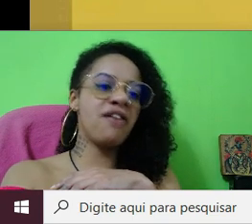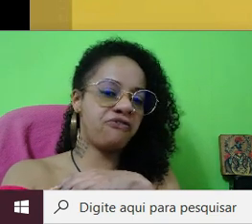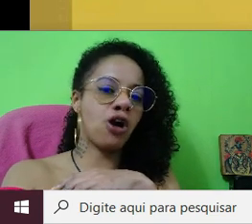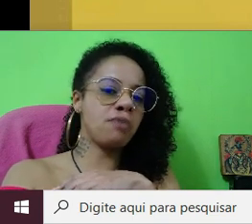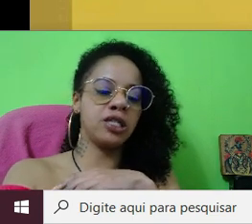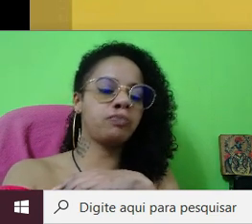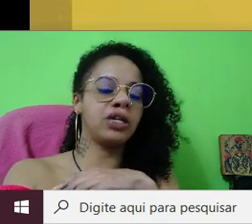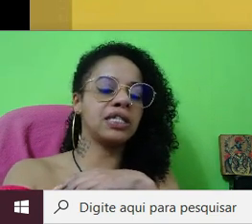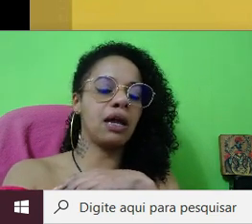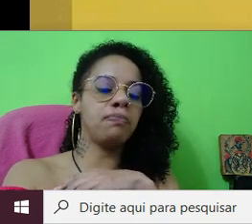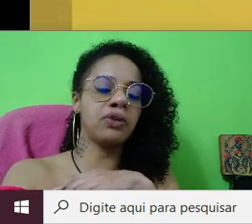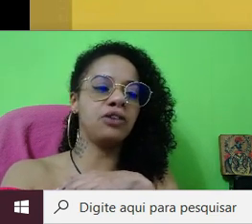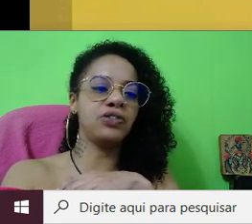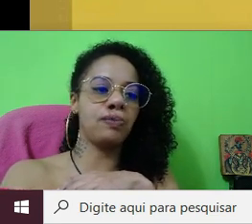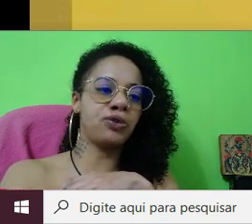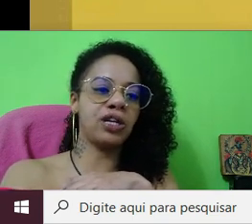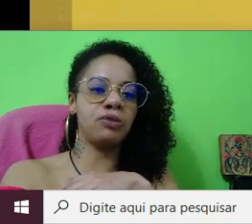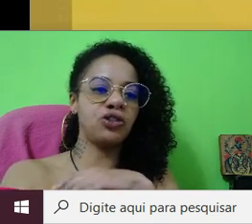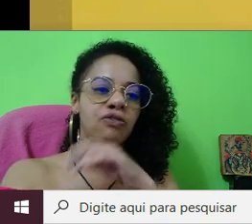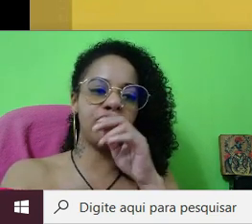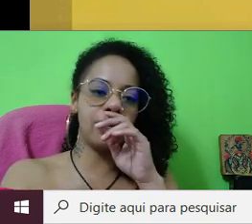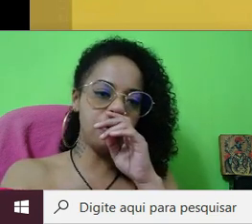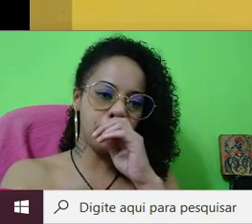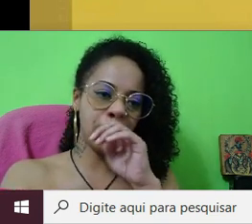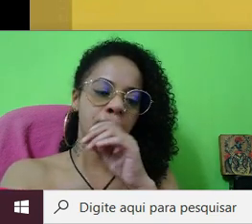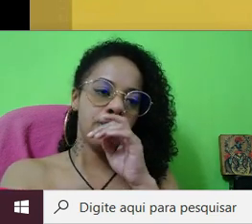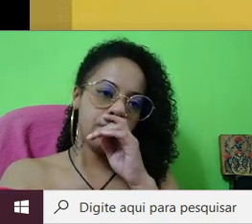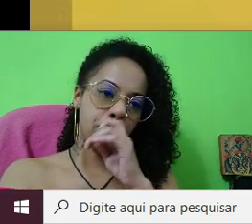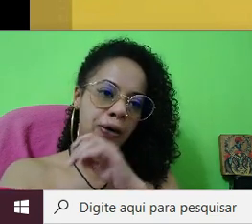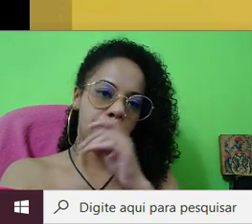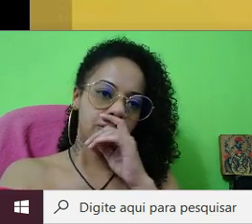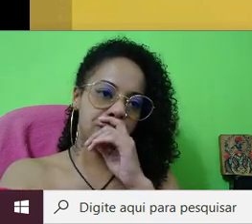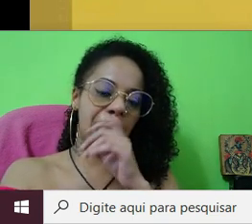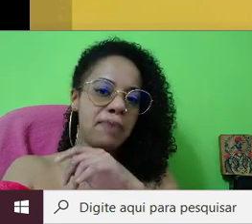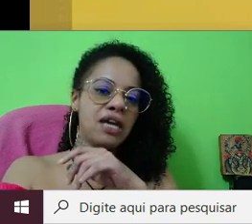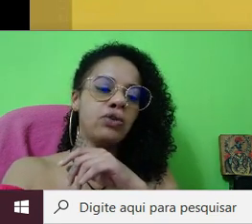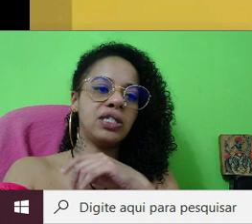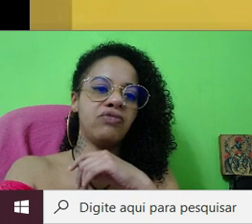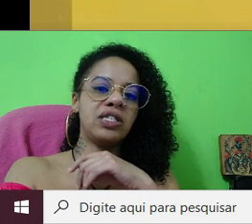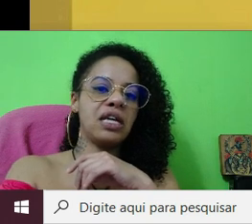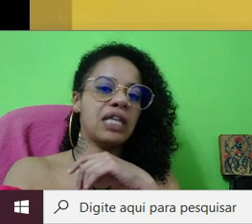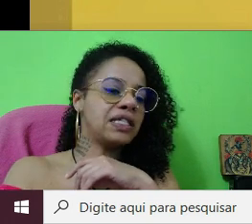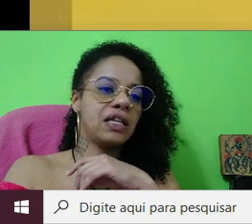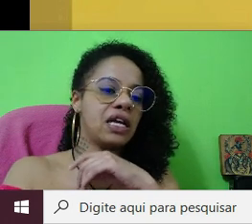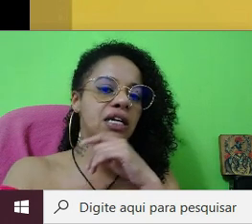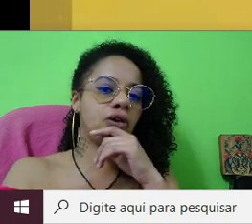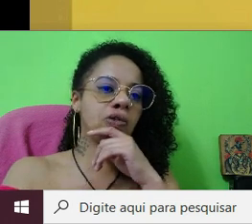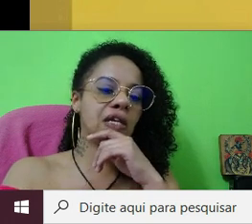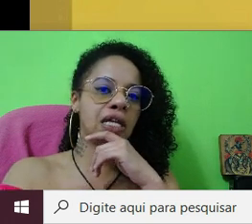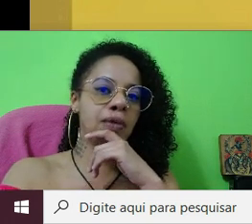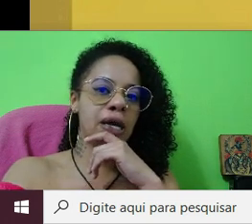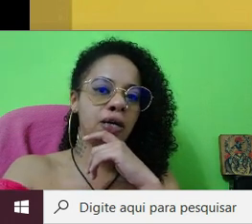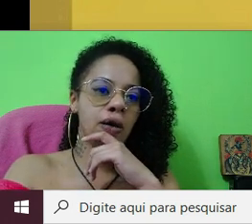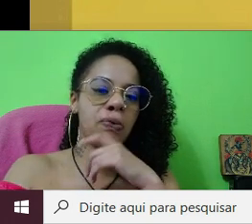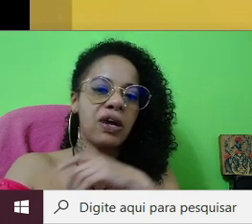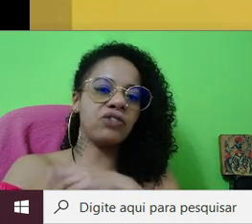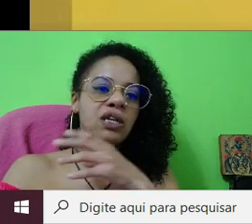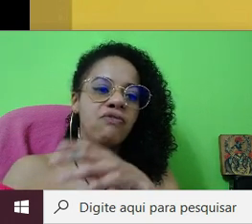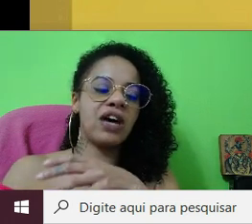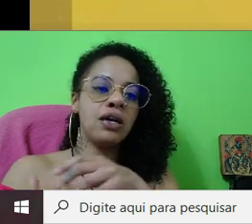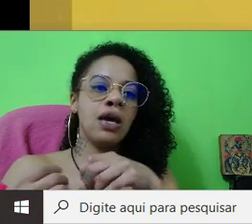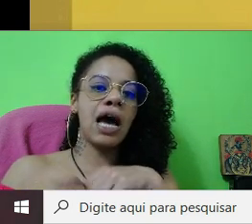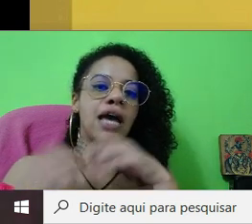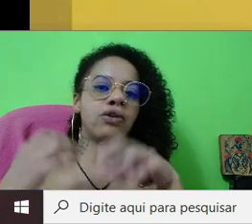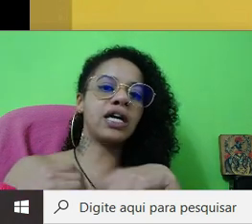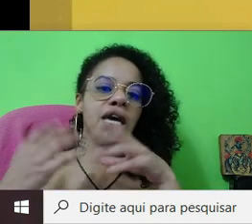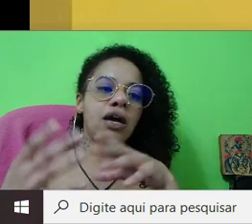propor reformas por exemplo no seu programa de governo sabendo que se você entrar você teria que conciliar também porque